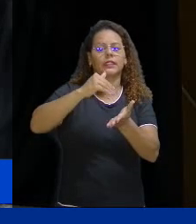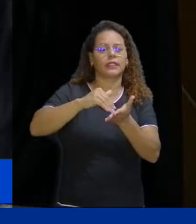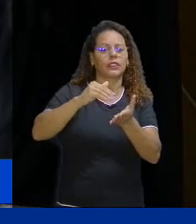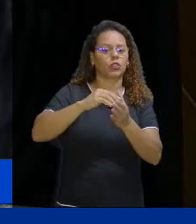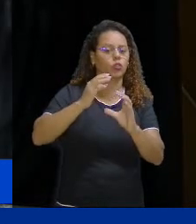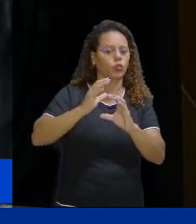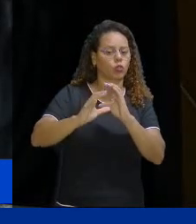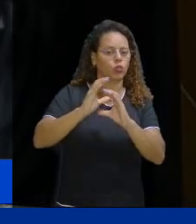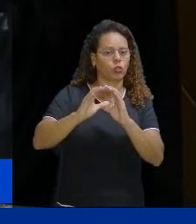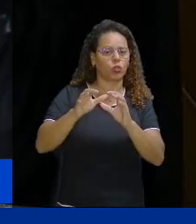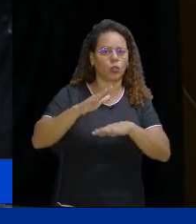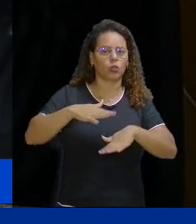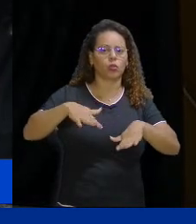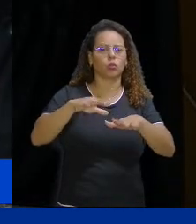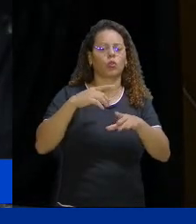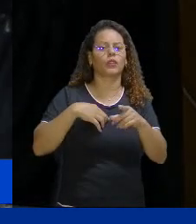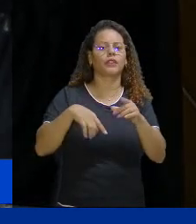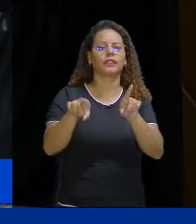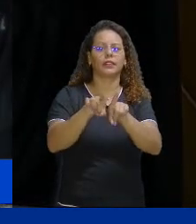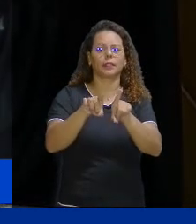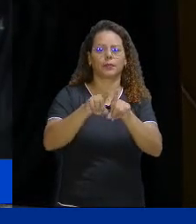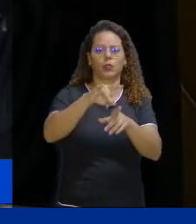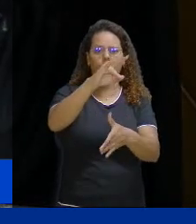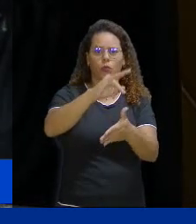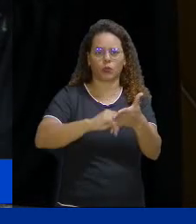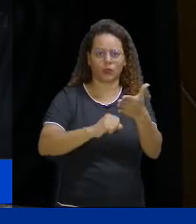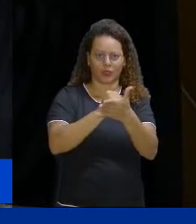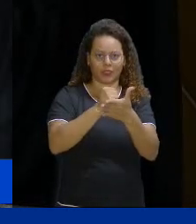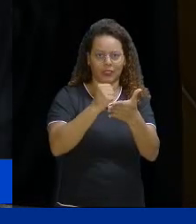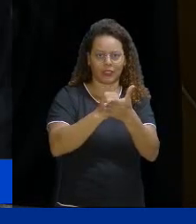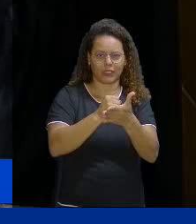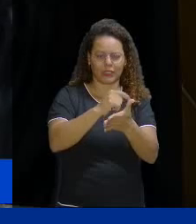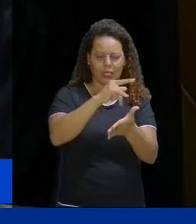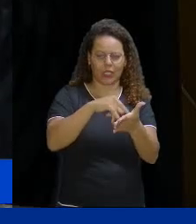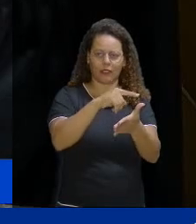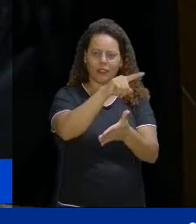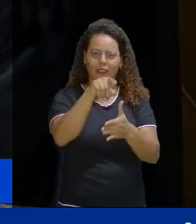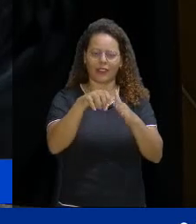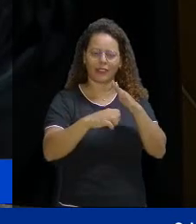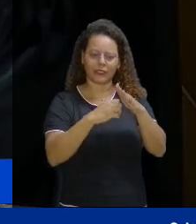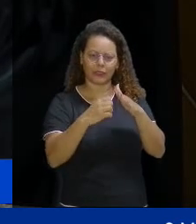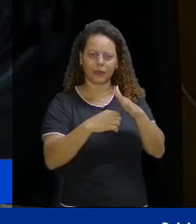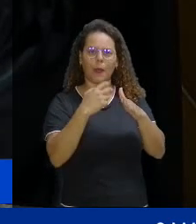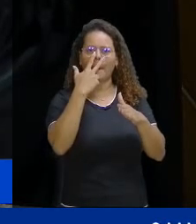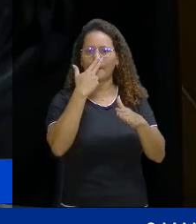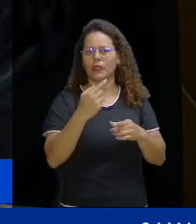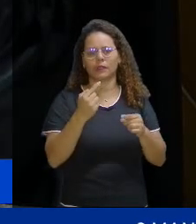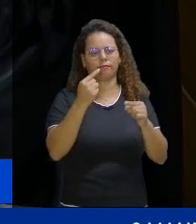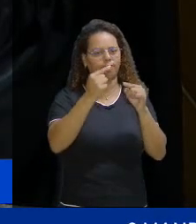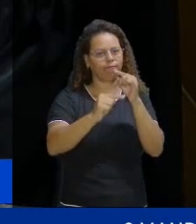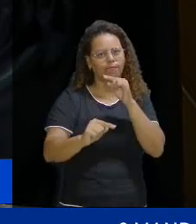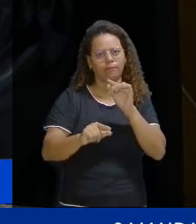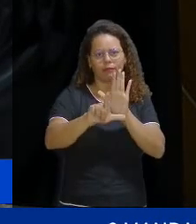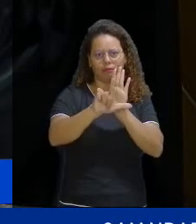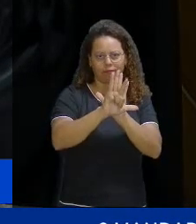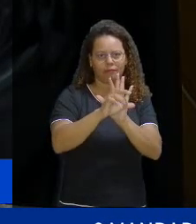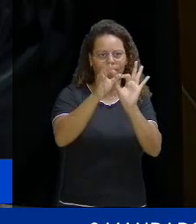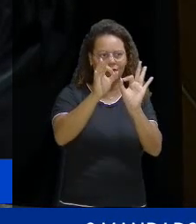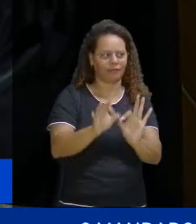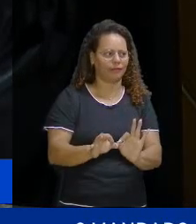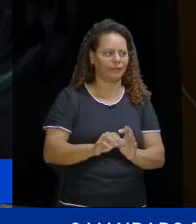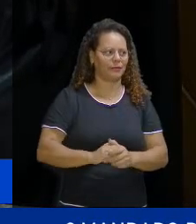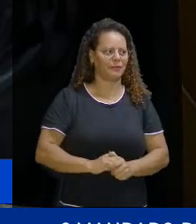Municipal e de contratos com empresas de comunicação violando normas eleitorais, e que as estratégias de